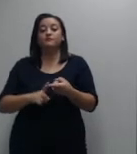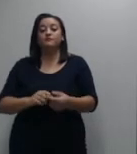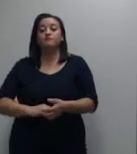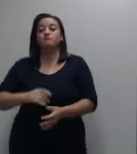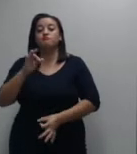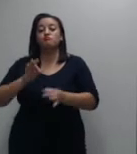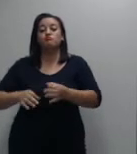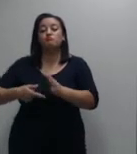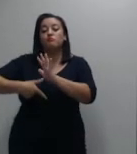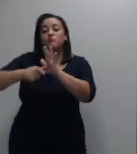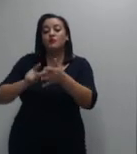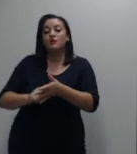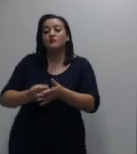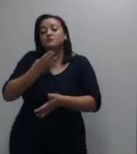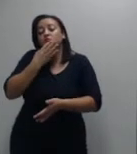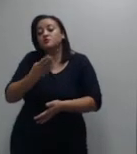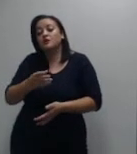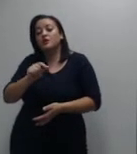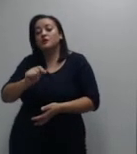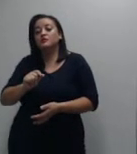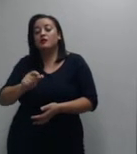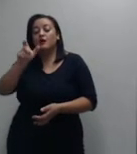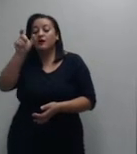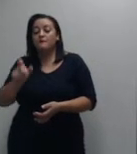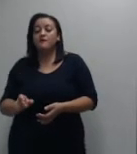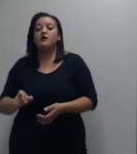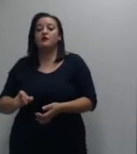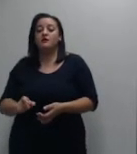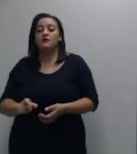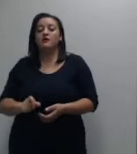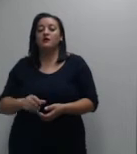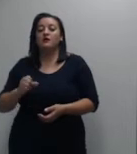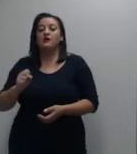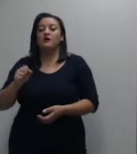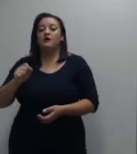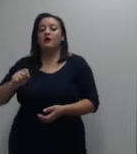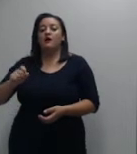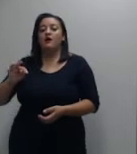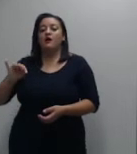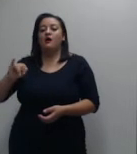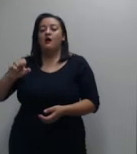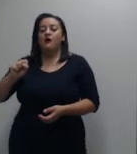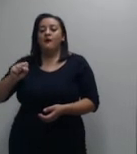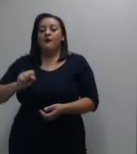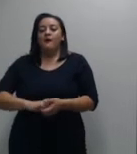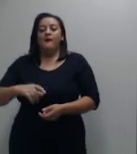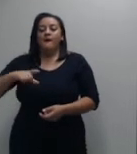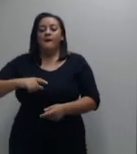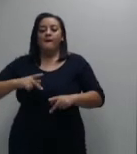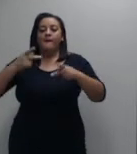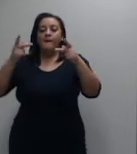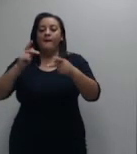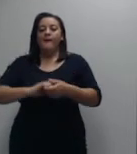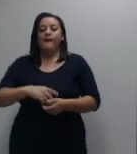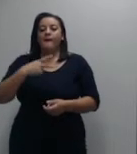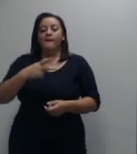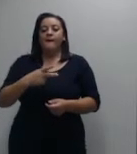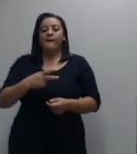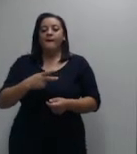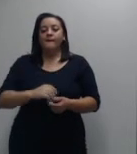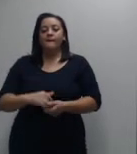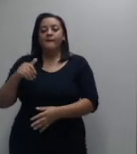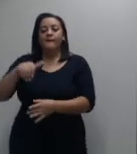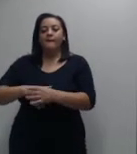julgamento anterior de apelação a parte é postes né havia vencido por 2 a 1 em uma